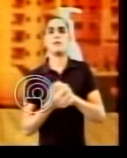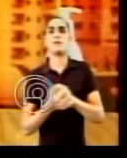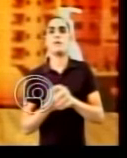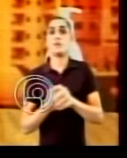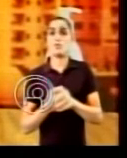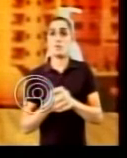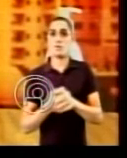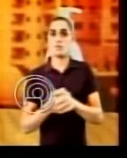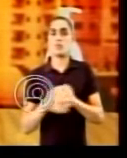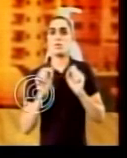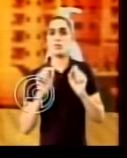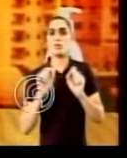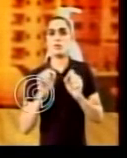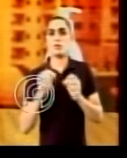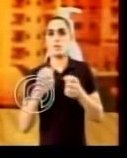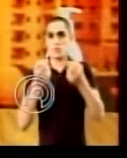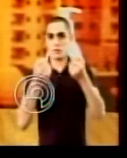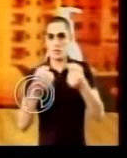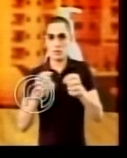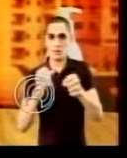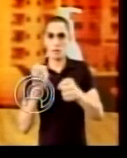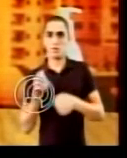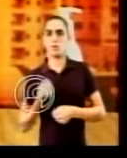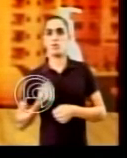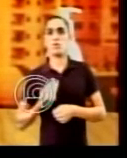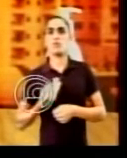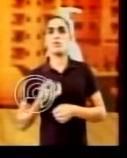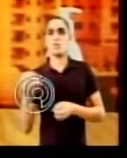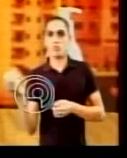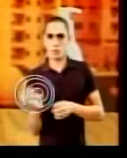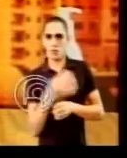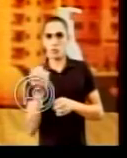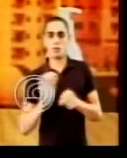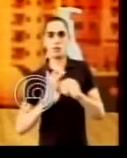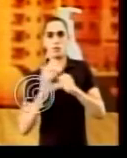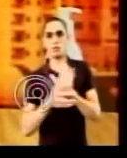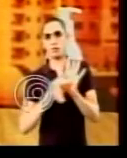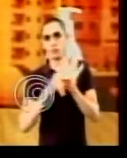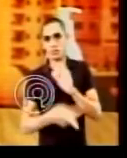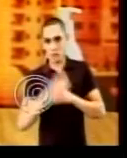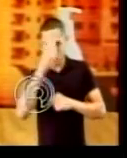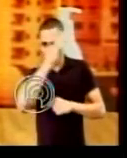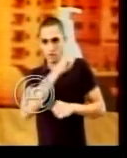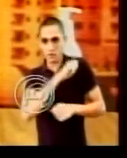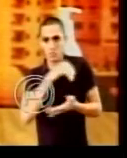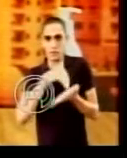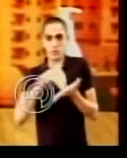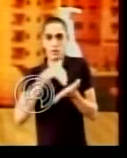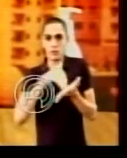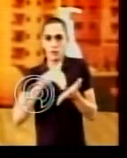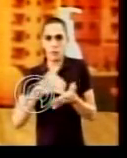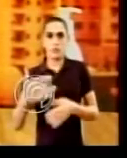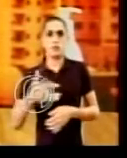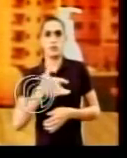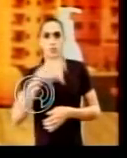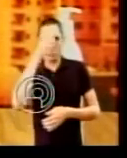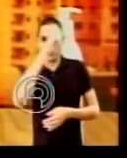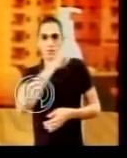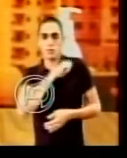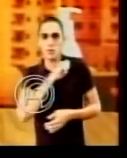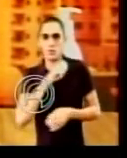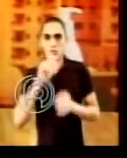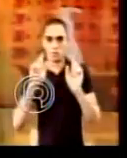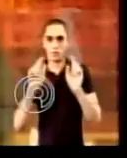Quem vai atualizar os dados hoje é o secretário de Saúde de Rio Preto, Dr. Aldenis Borim. Boa tarde,